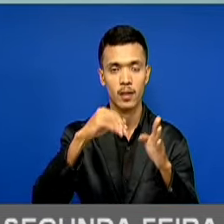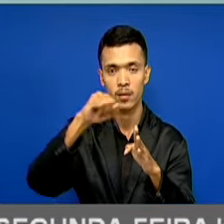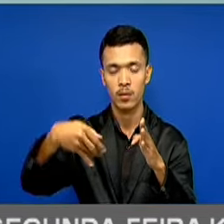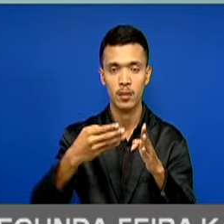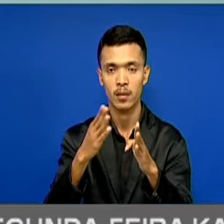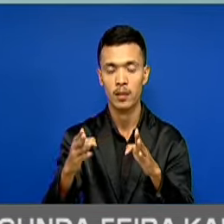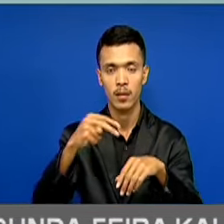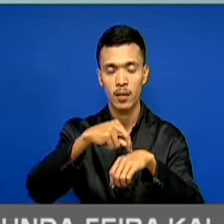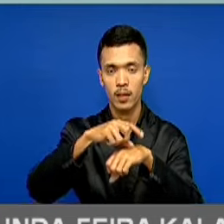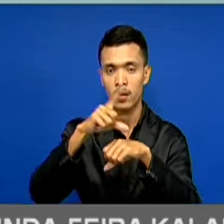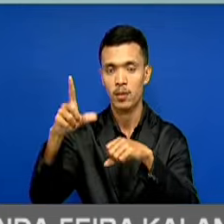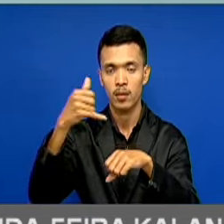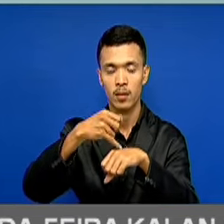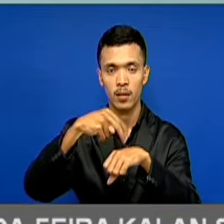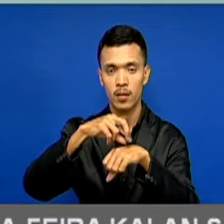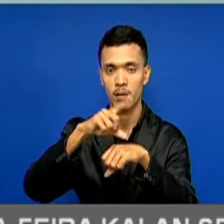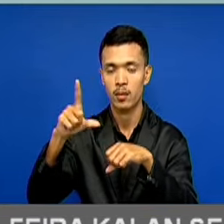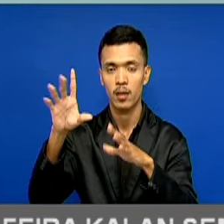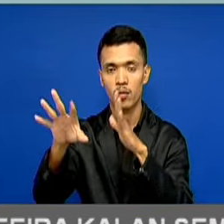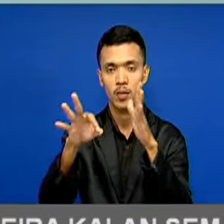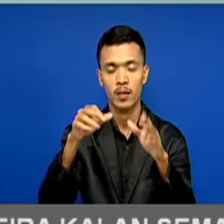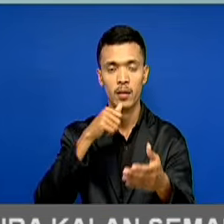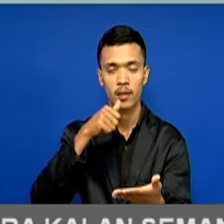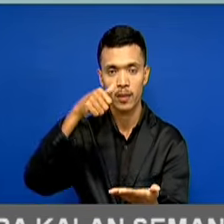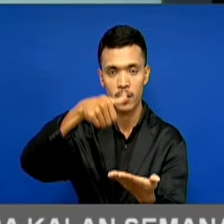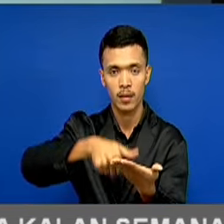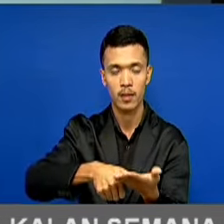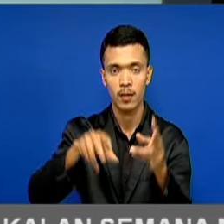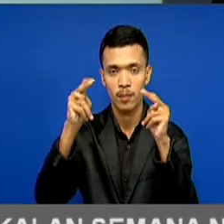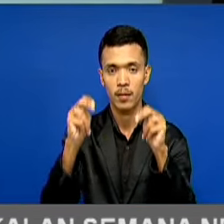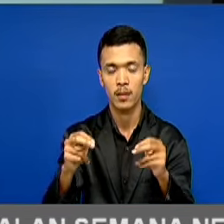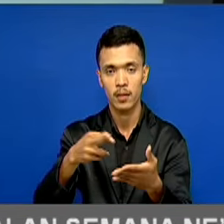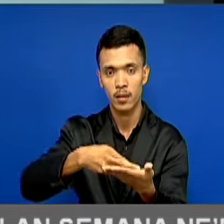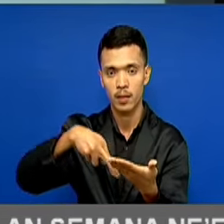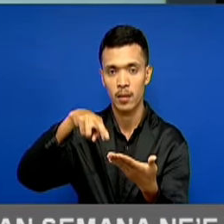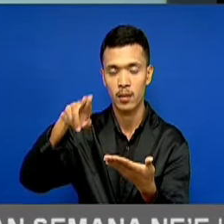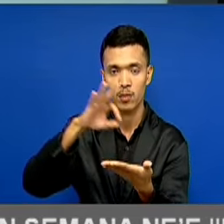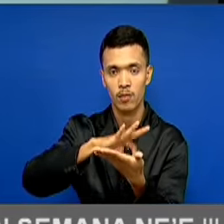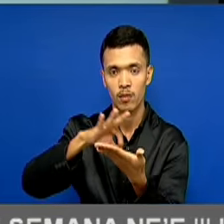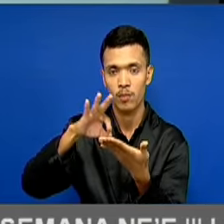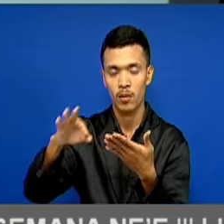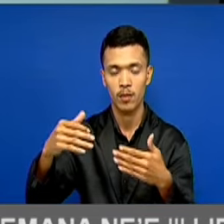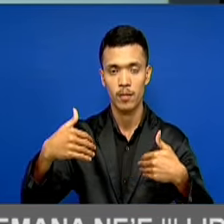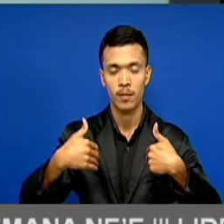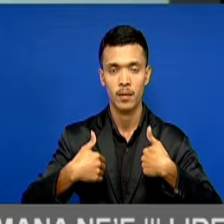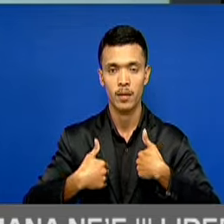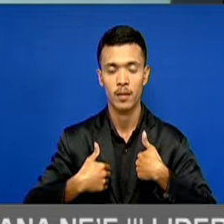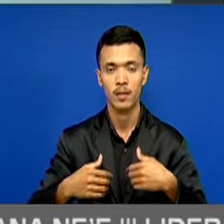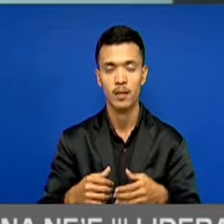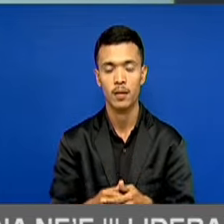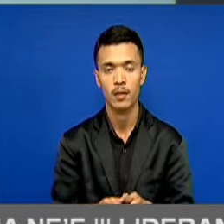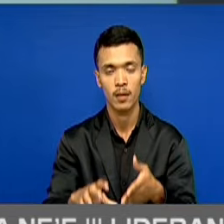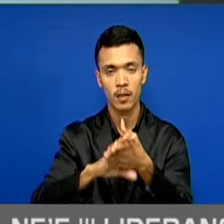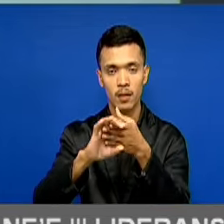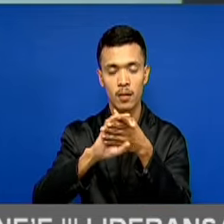ou internacional nebe a tu retan carta acreditação né precisa preencher formulário nebe anexa carteira profissional